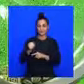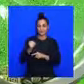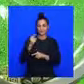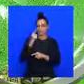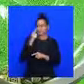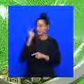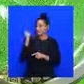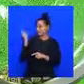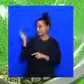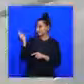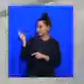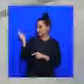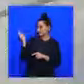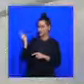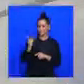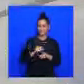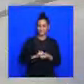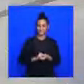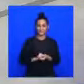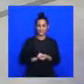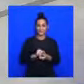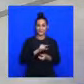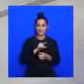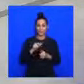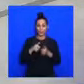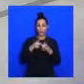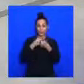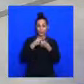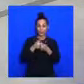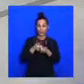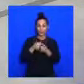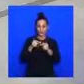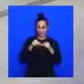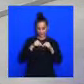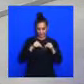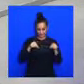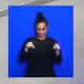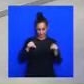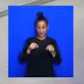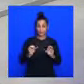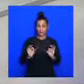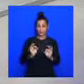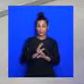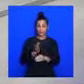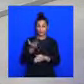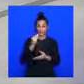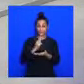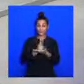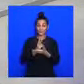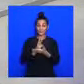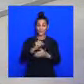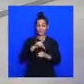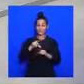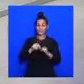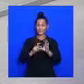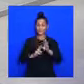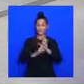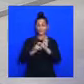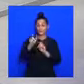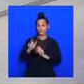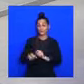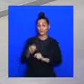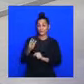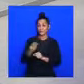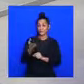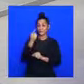Tainara, nossa garota da sorte, apresentando, você conferindo aí no detalhe. Muito bem, tudo pronto. Vamos ao sorteio do número correspondente à coluna